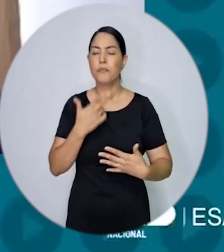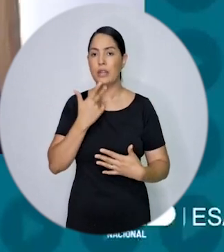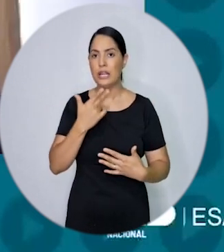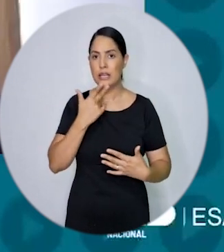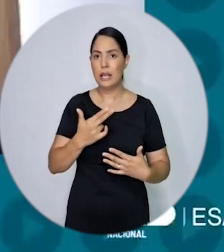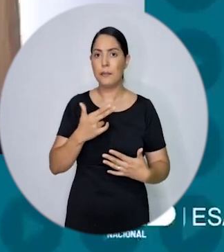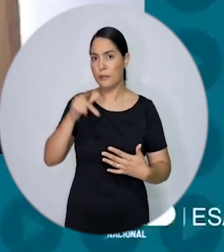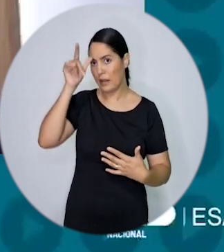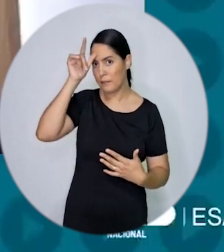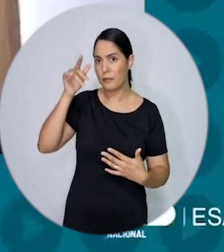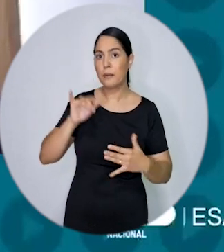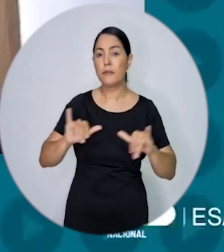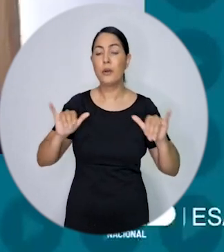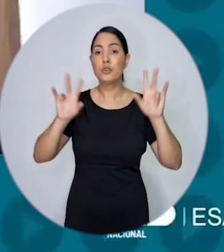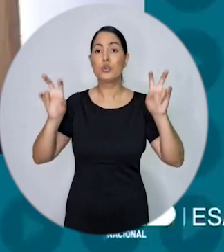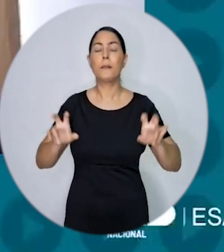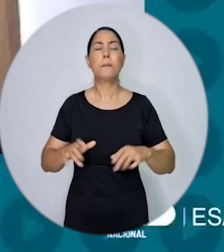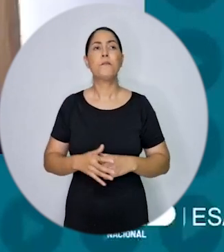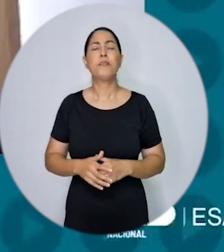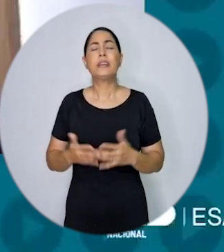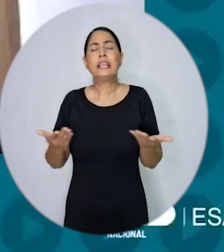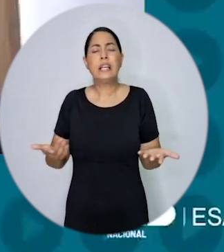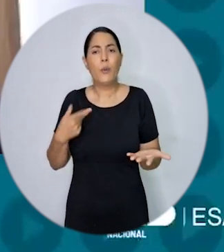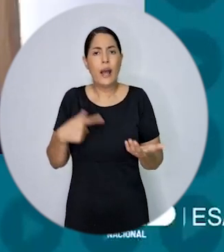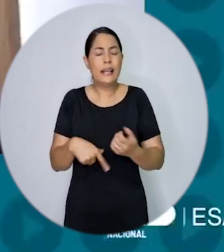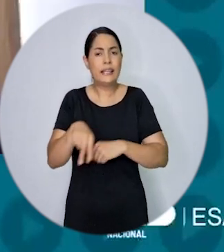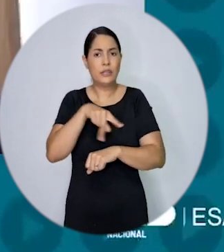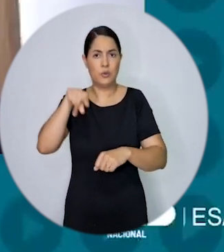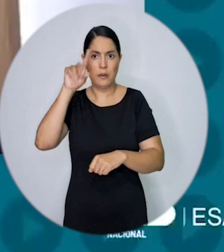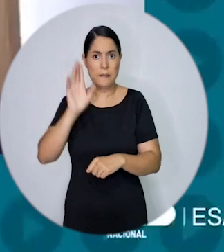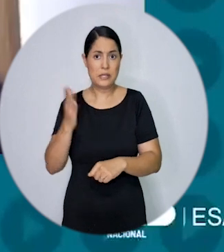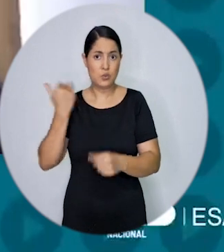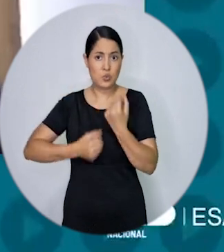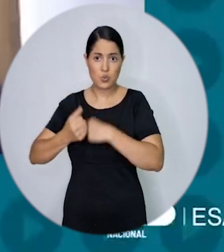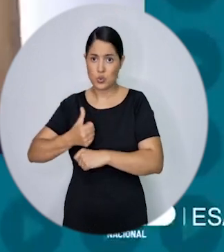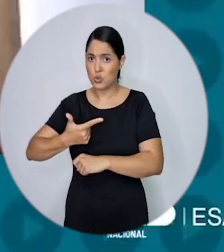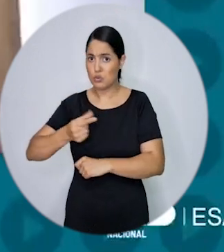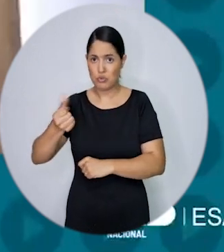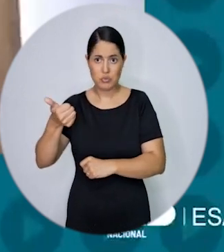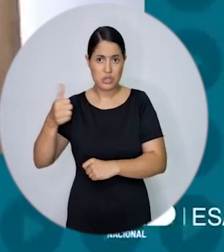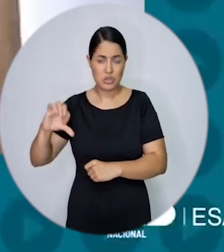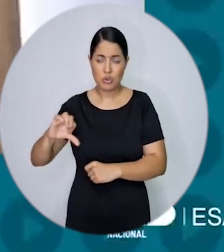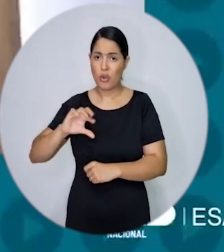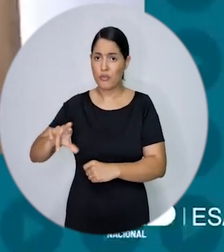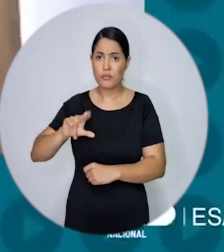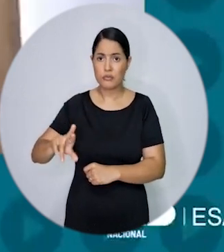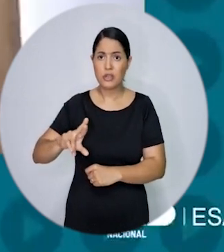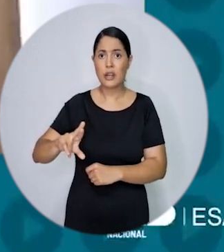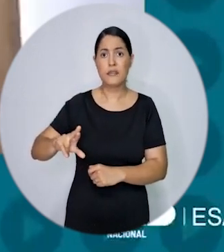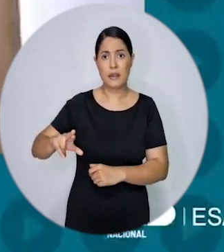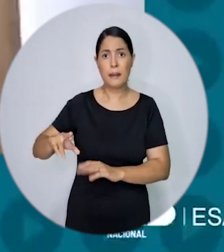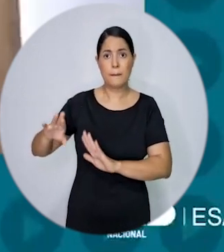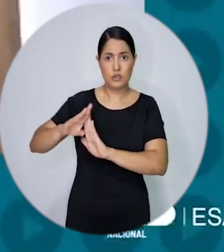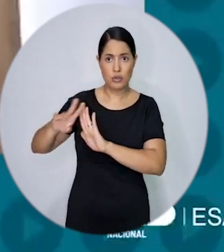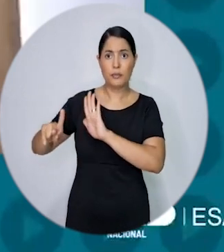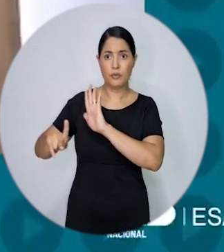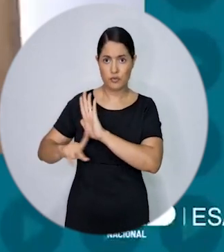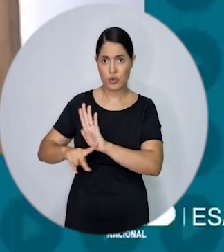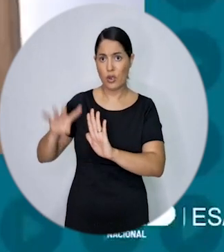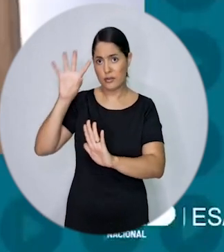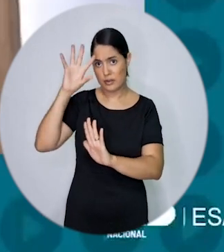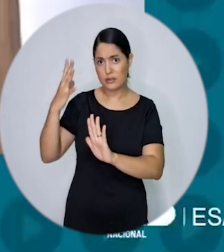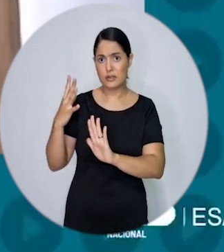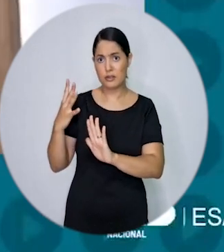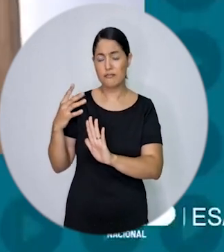E aqui no Brasil não foi diferente, né? Porque nós tivemos, em 2019, a edição de uma medida provisória com